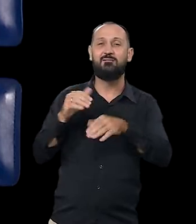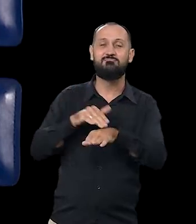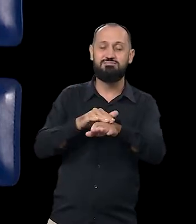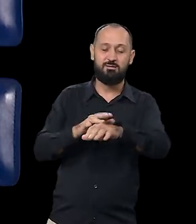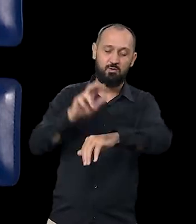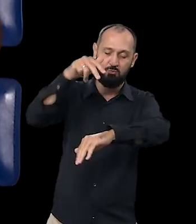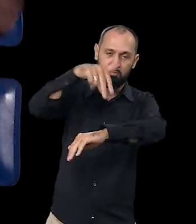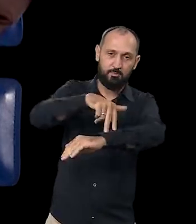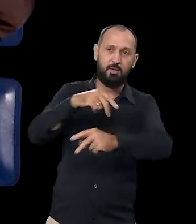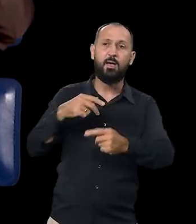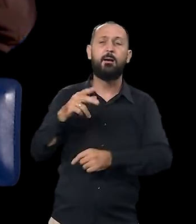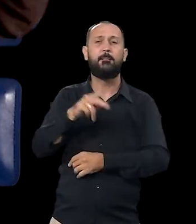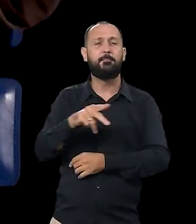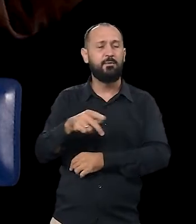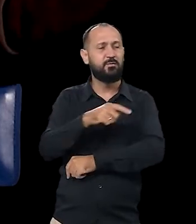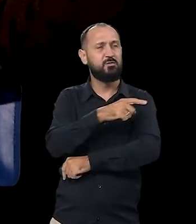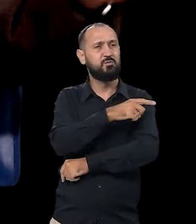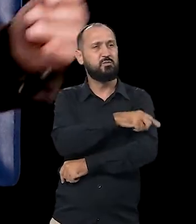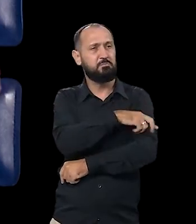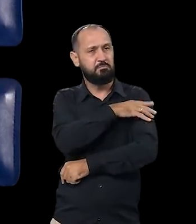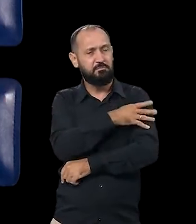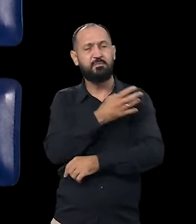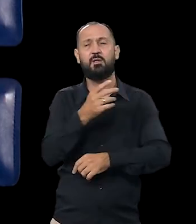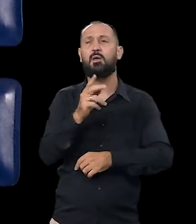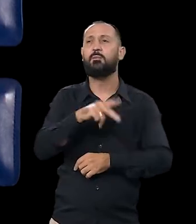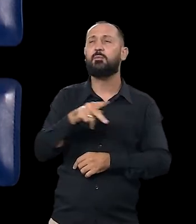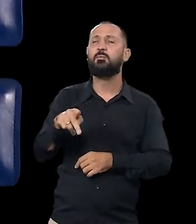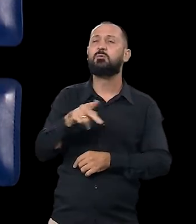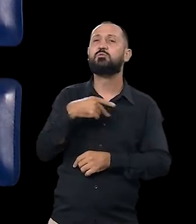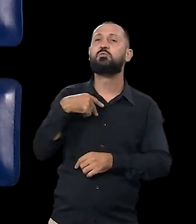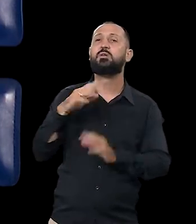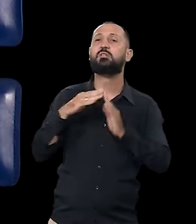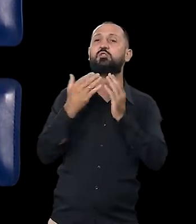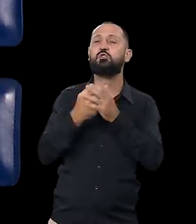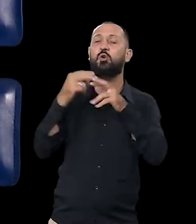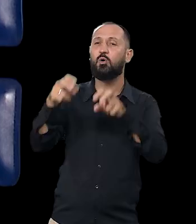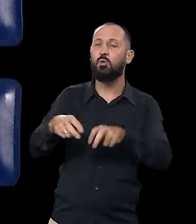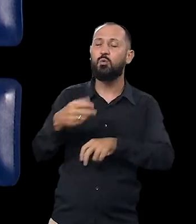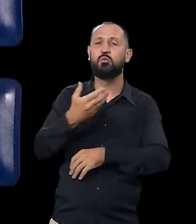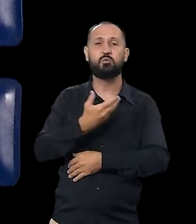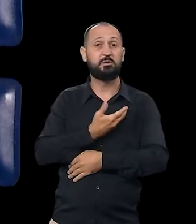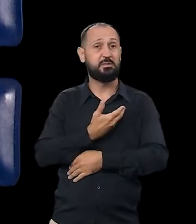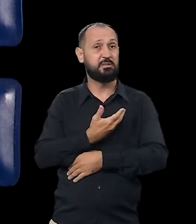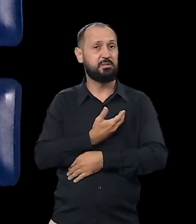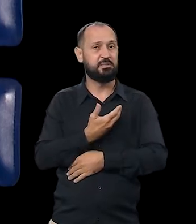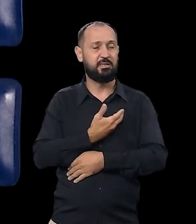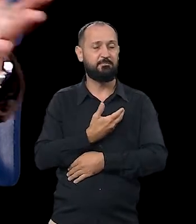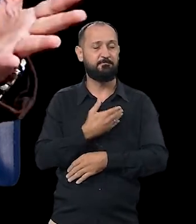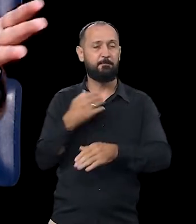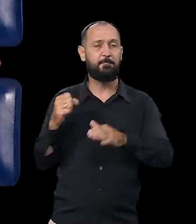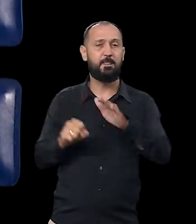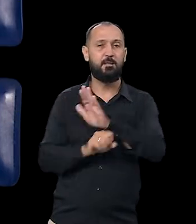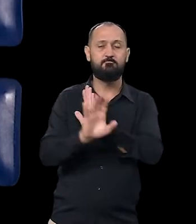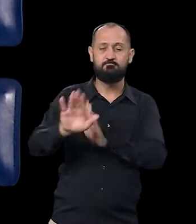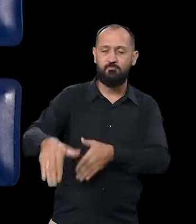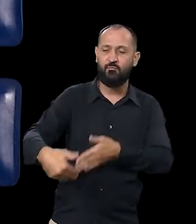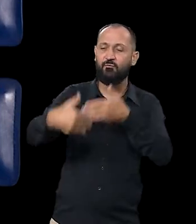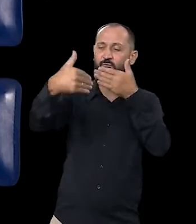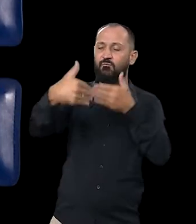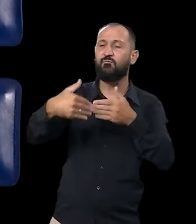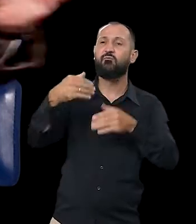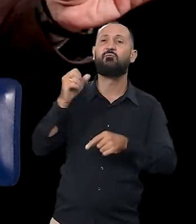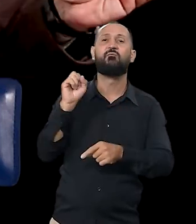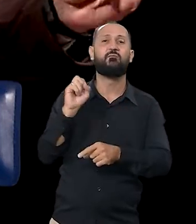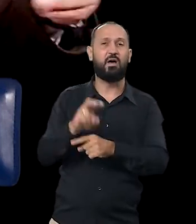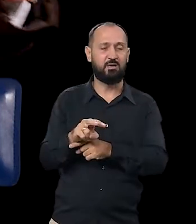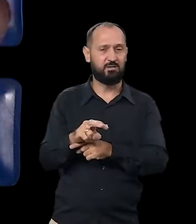o primeiro discurso, a minha professora do primário, a minha professora na escola rural, os meus amigos, as pessoas